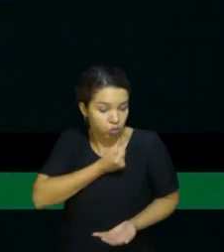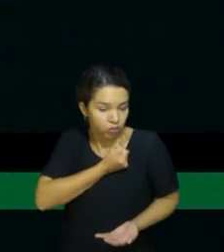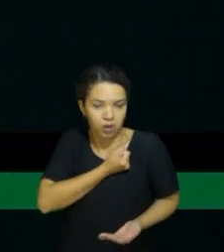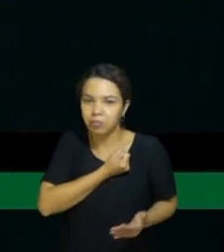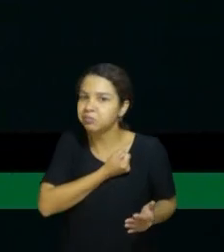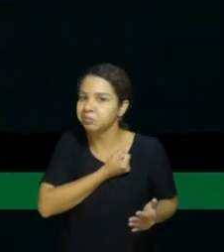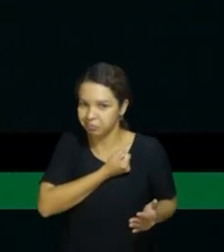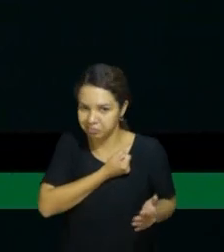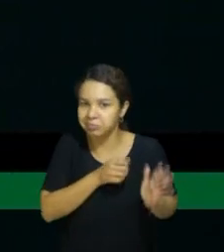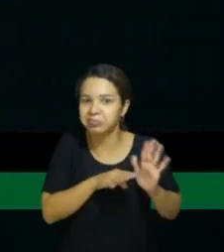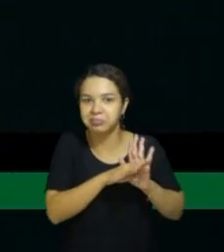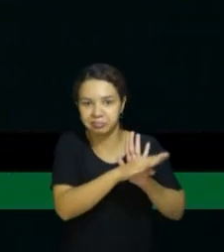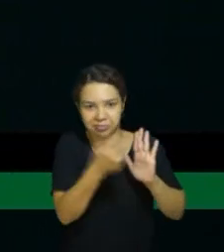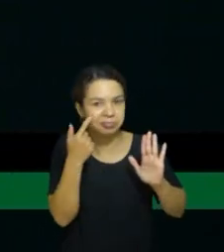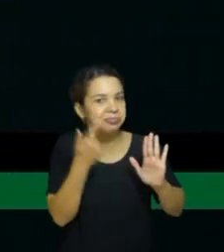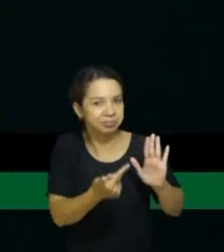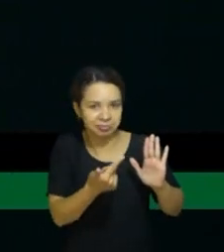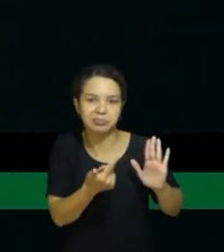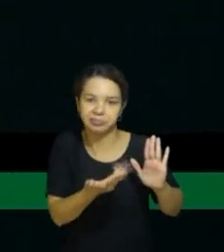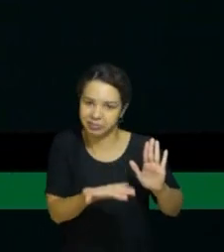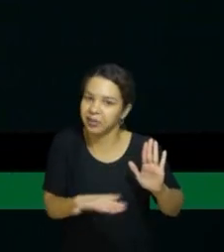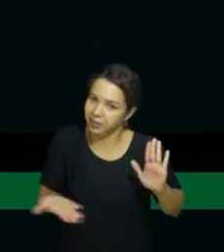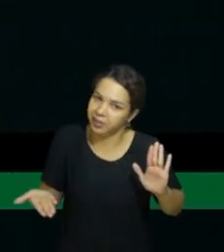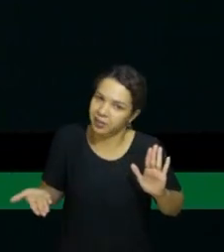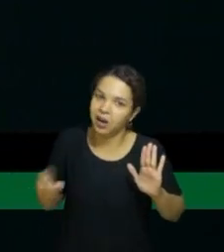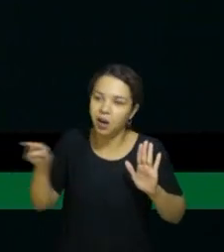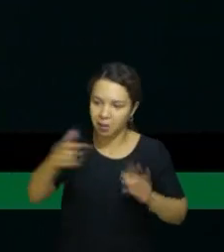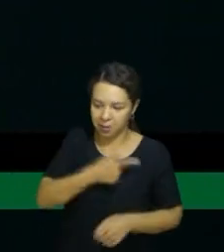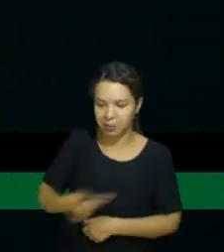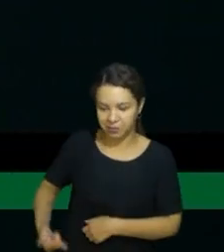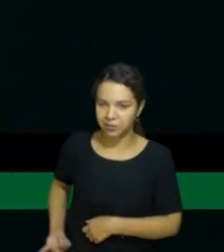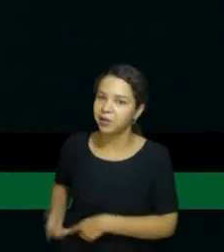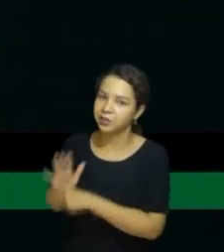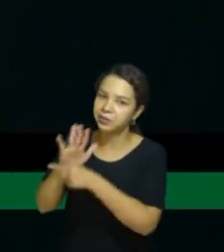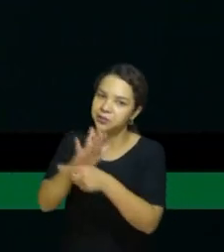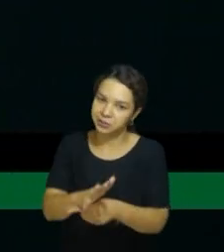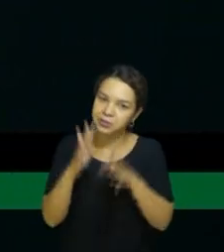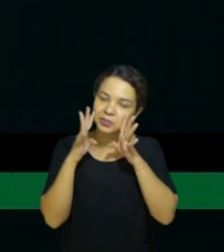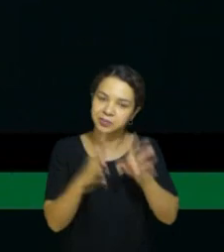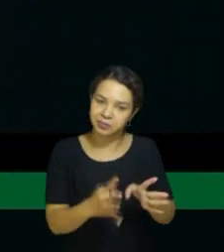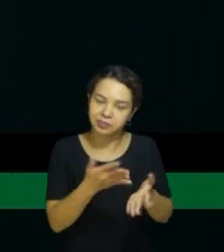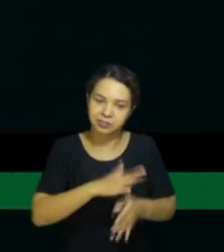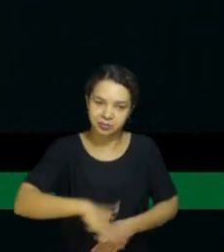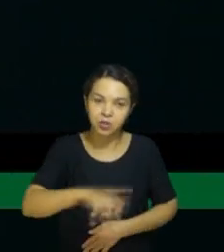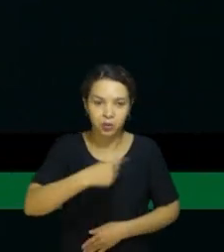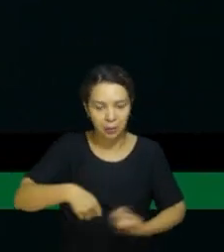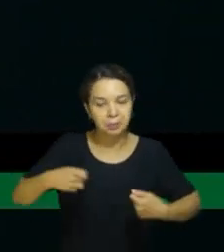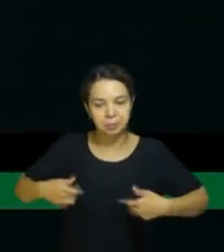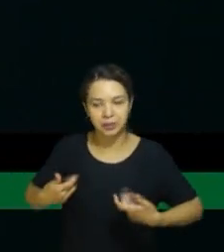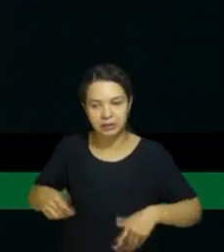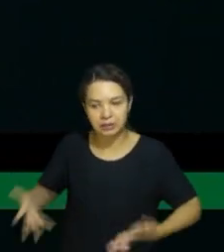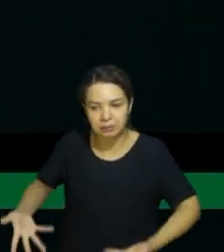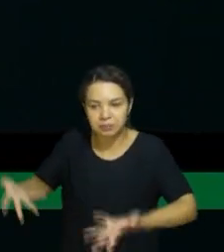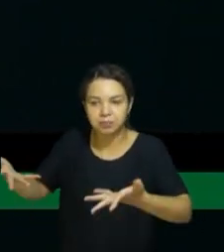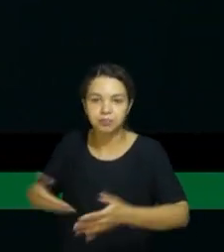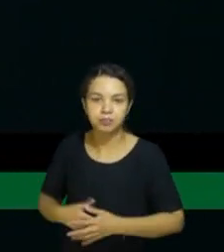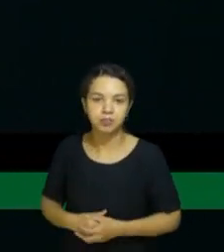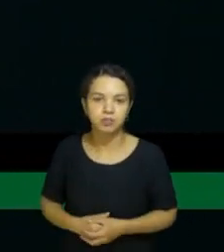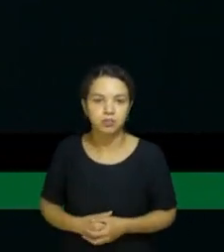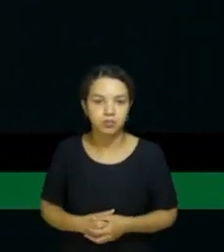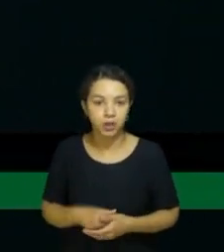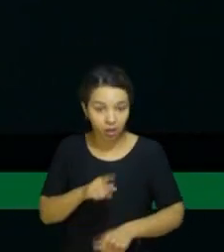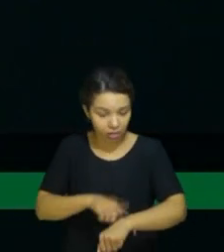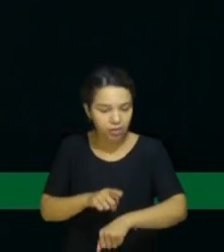a forma como o governo tem tratado a nossa região e isso precisa ser enaltecido eu passo o a sobra do tempo ao meu